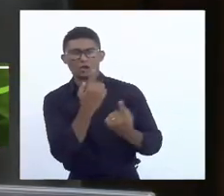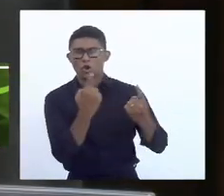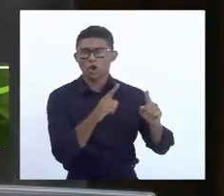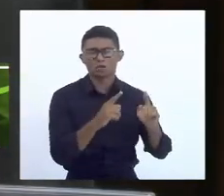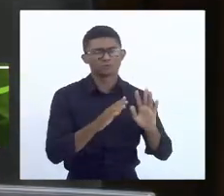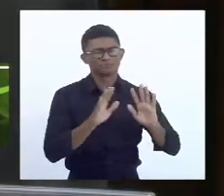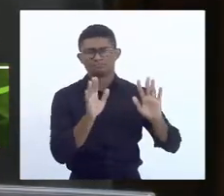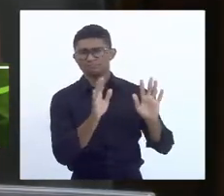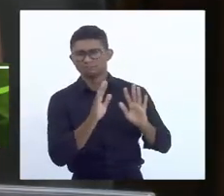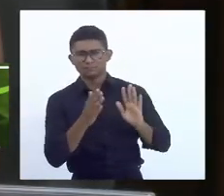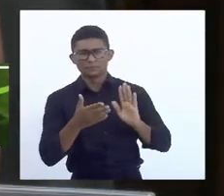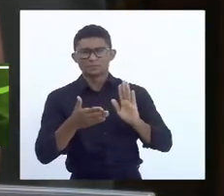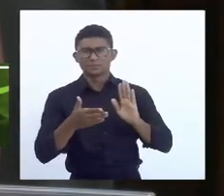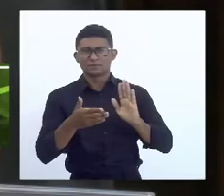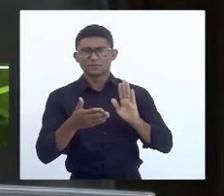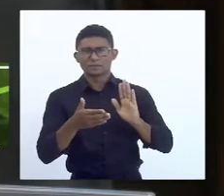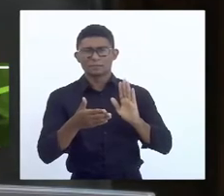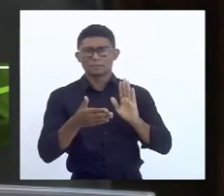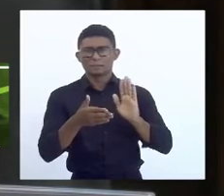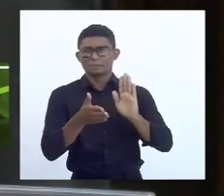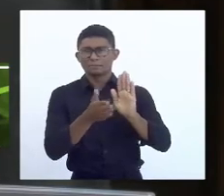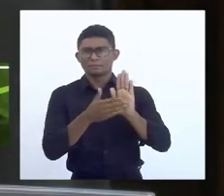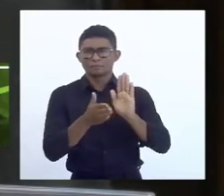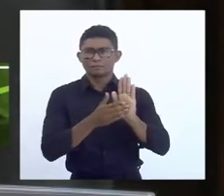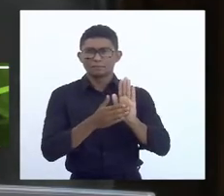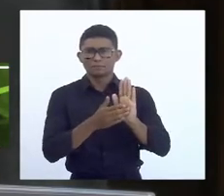divisão com as pautas